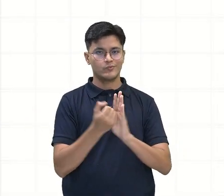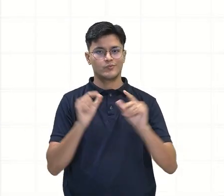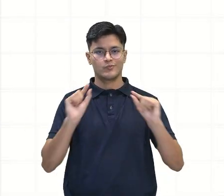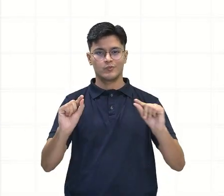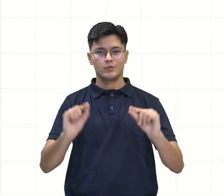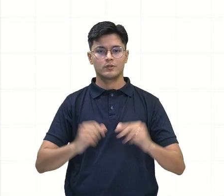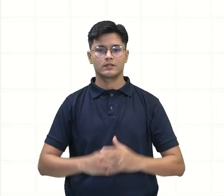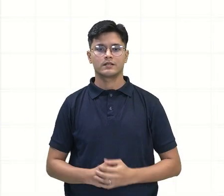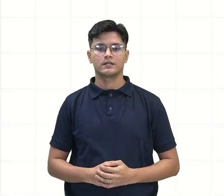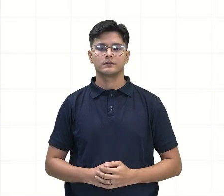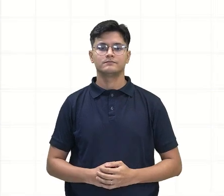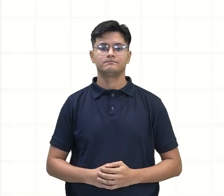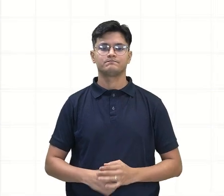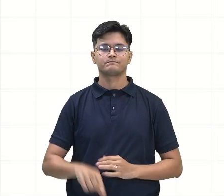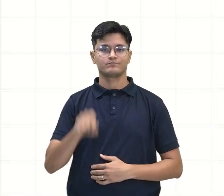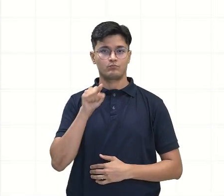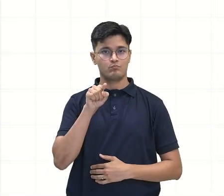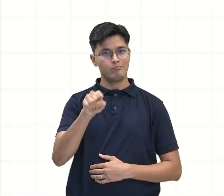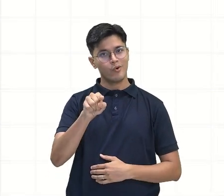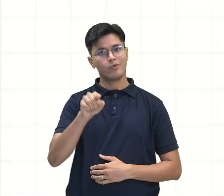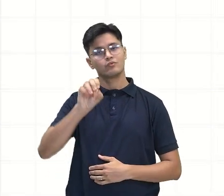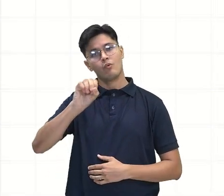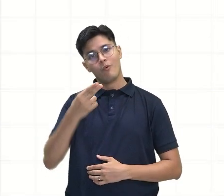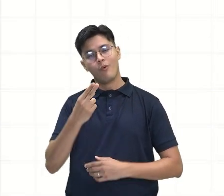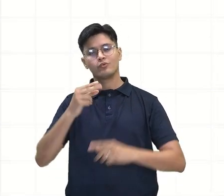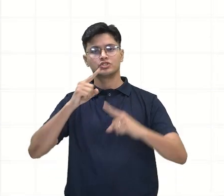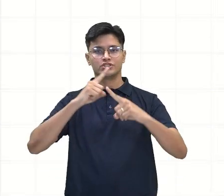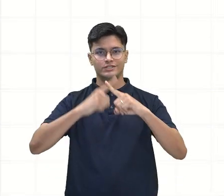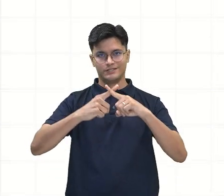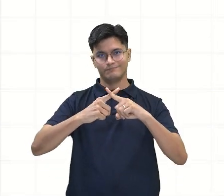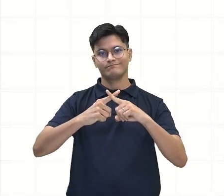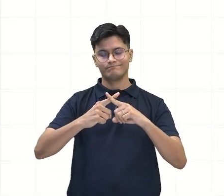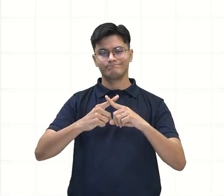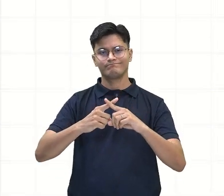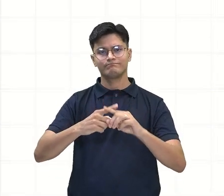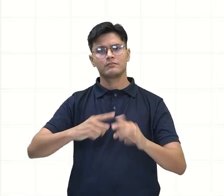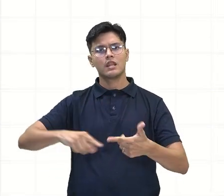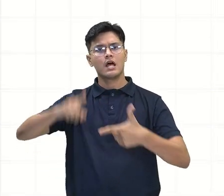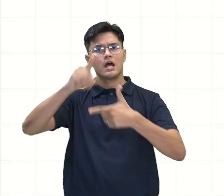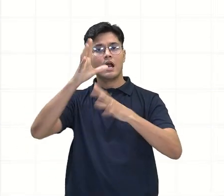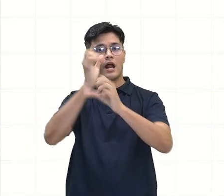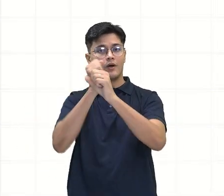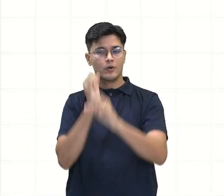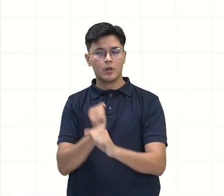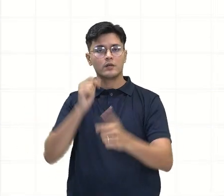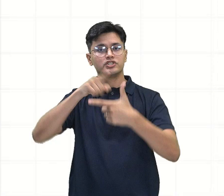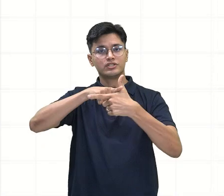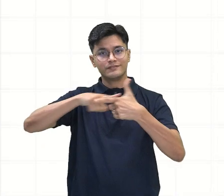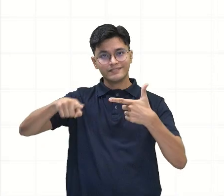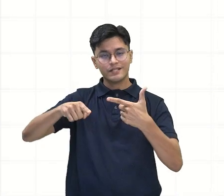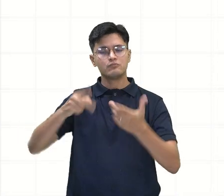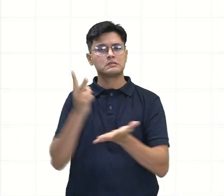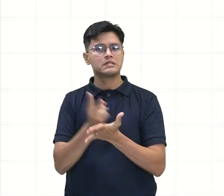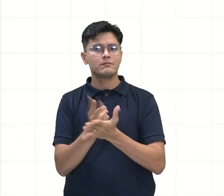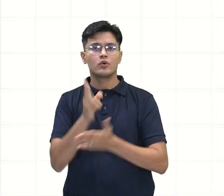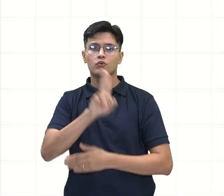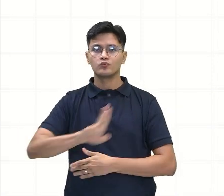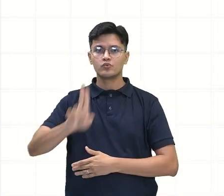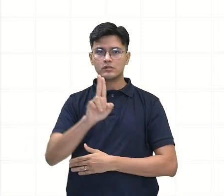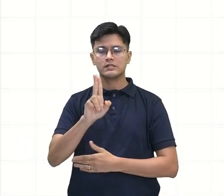de multiplicar. É um ponto ou um X. Na divisão, ó, eu tenho aqui, ó, 2